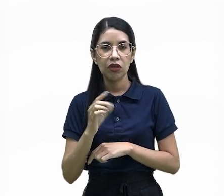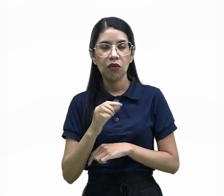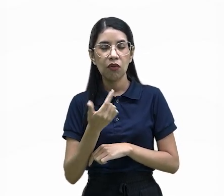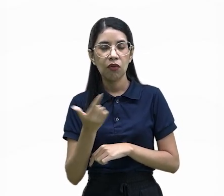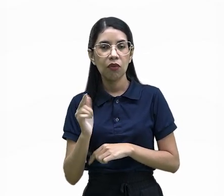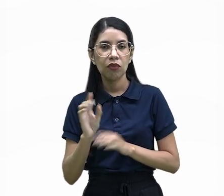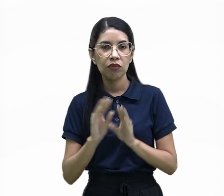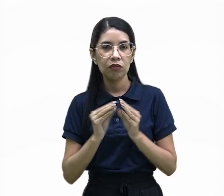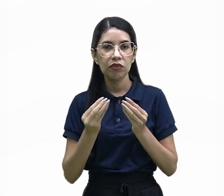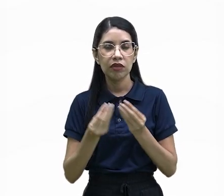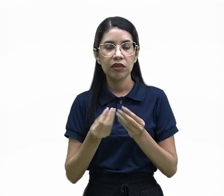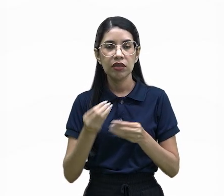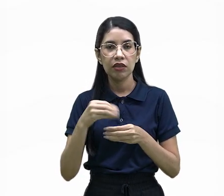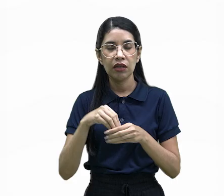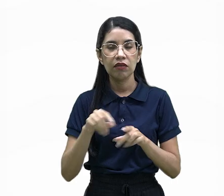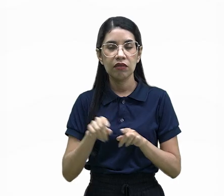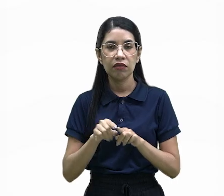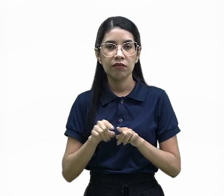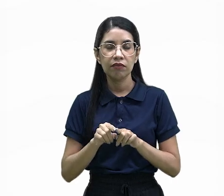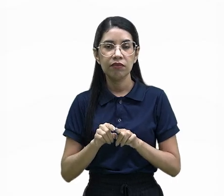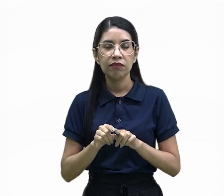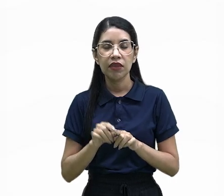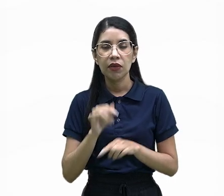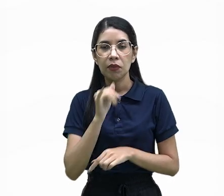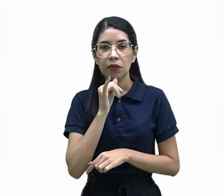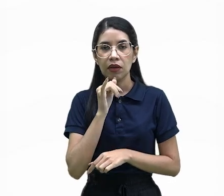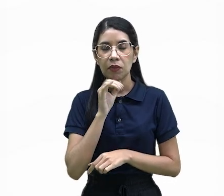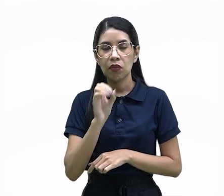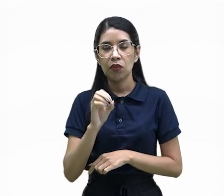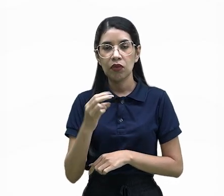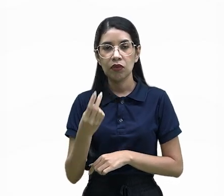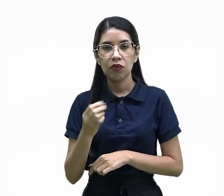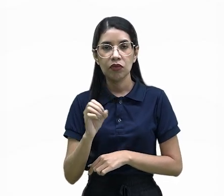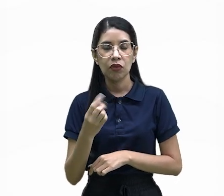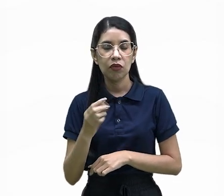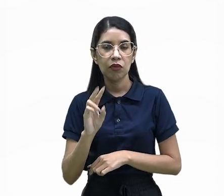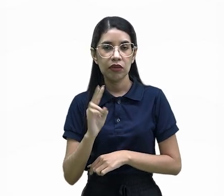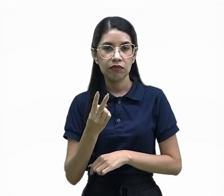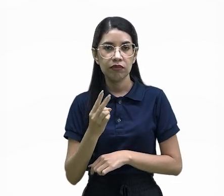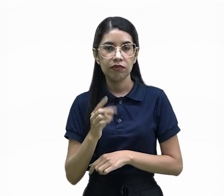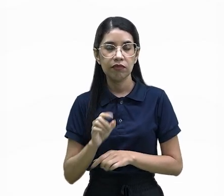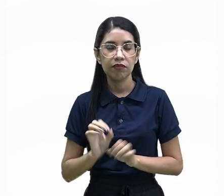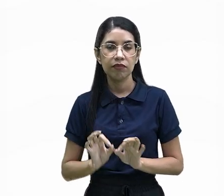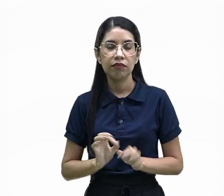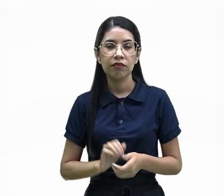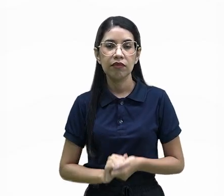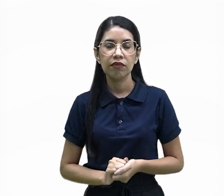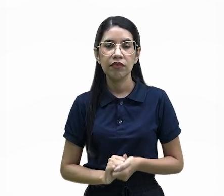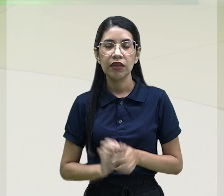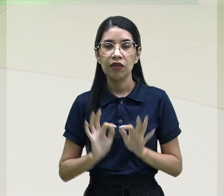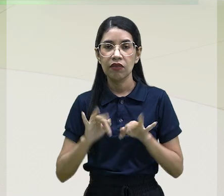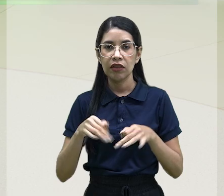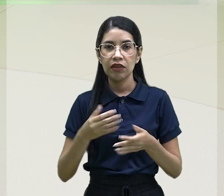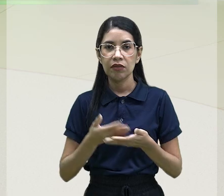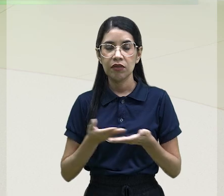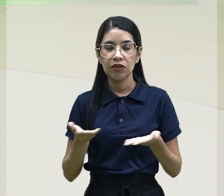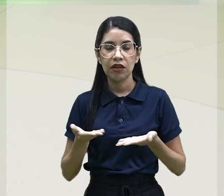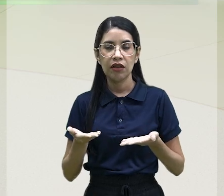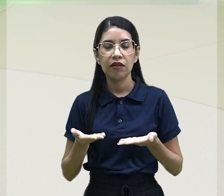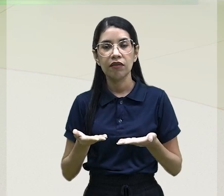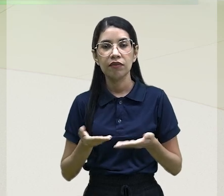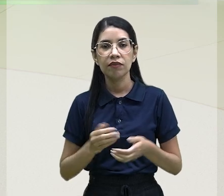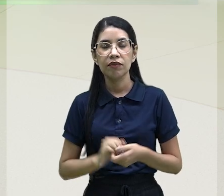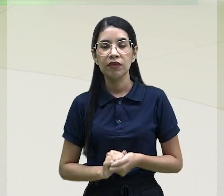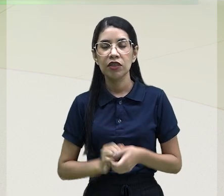outros elementos ali presentes, como é o caso do oxigênio ou do nitrogênio. Tá bom, gente? Por aqui eu finalizo a aula de